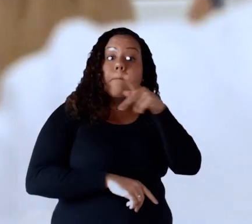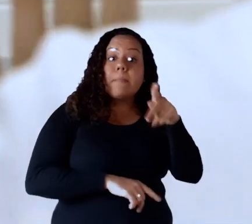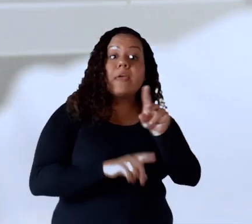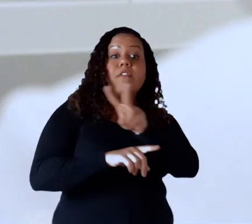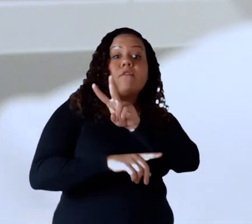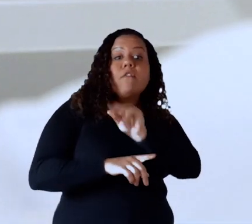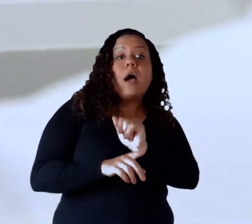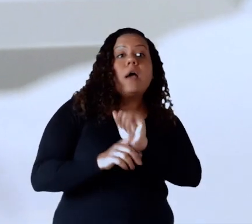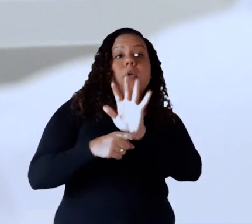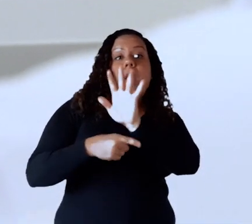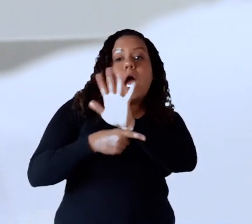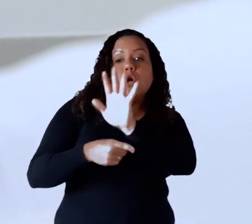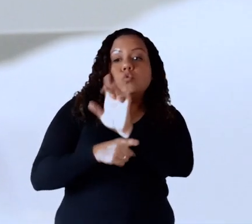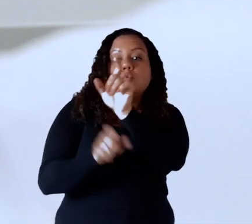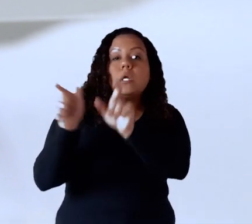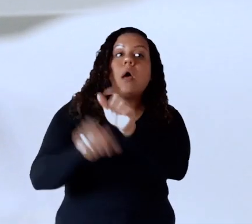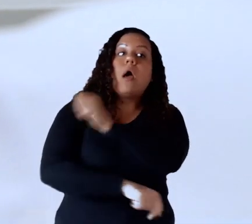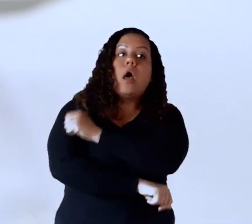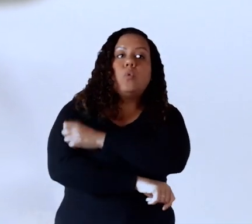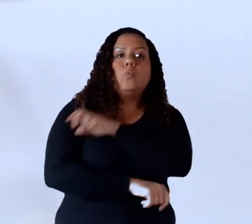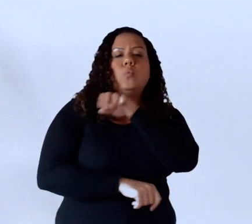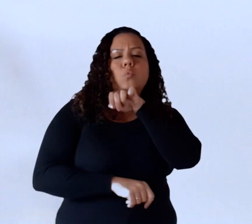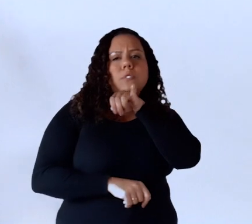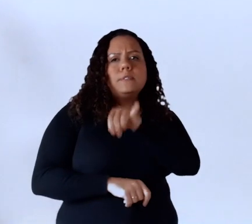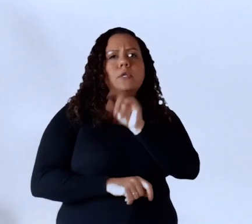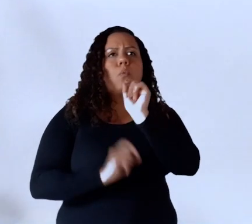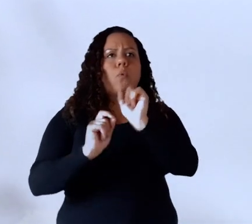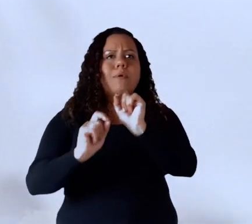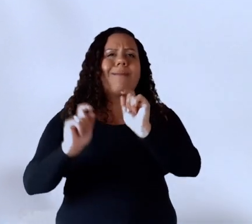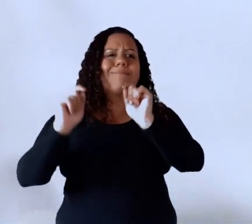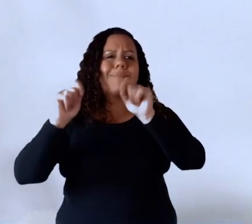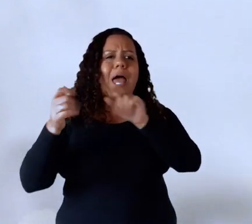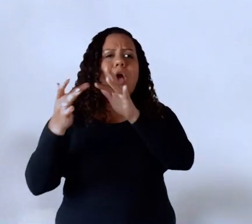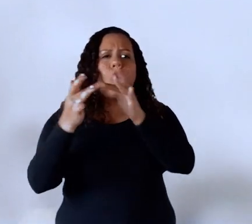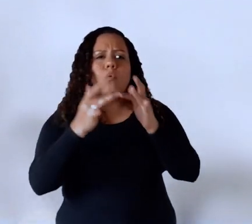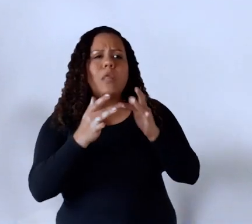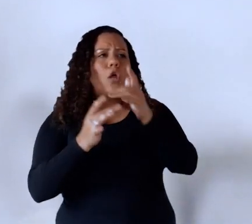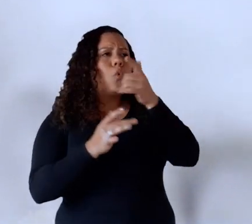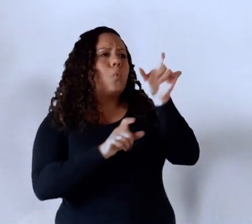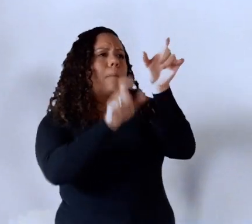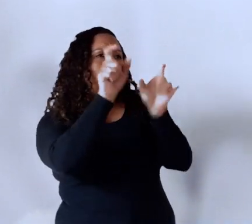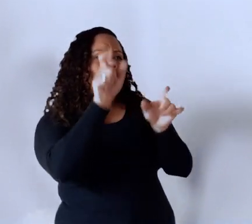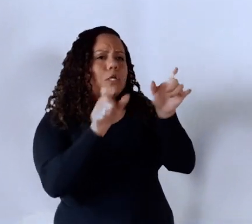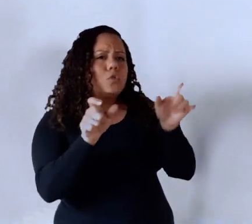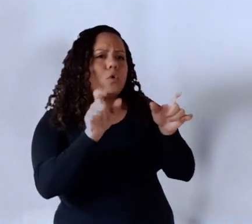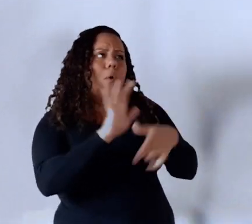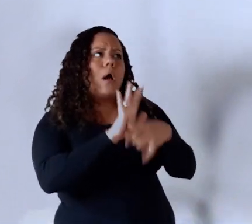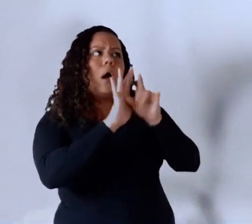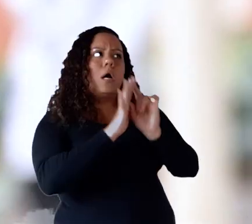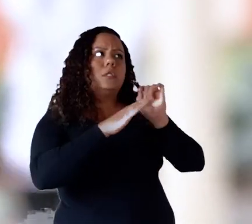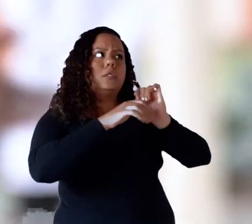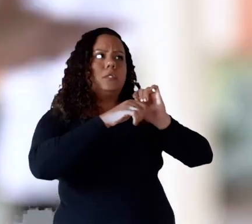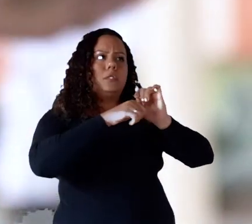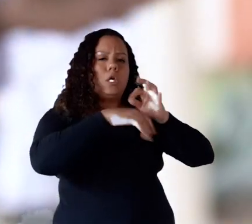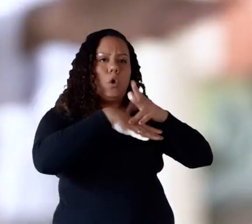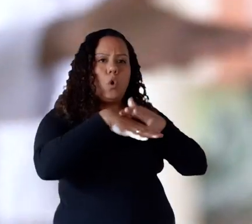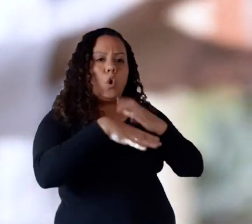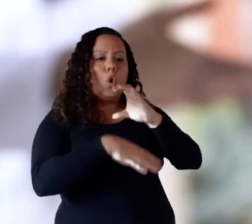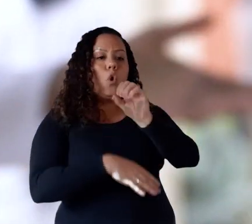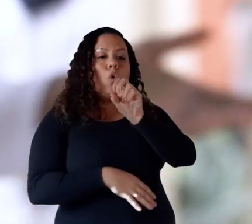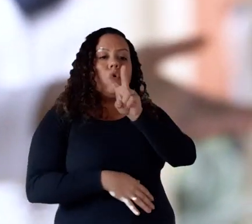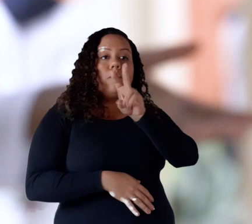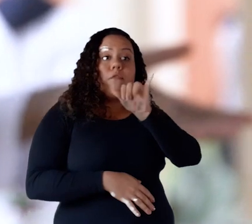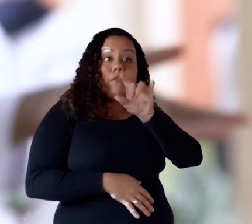todos. O aplicativo vai fazer o quê? Monitorar mesmo esses alunos. Qualquer possibilidade de ter tido